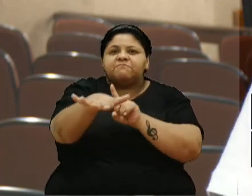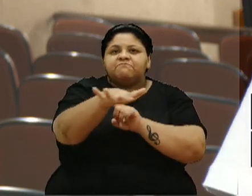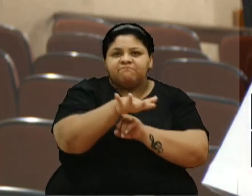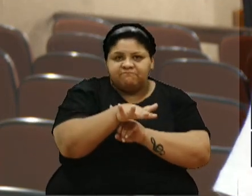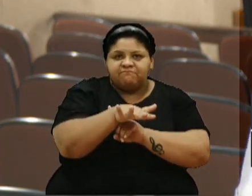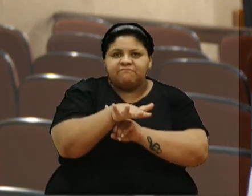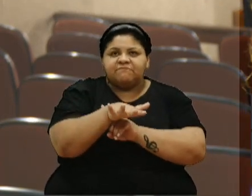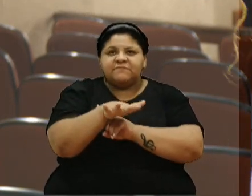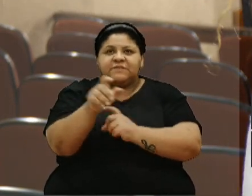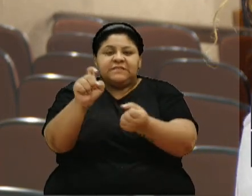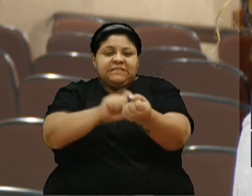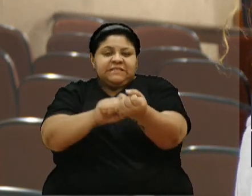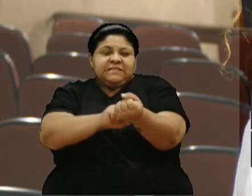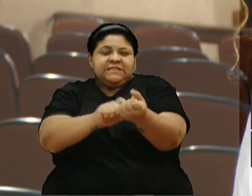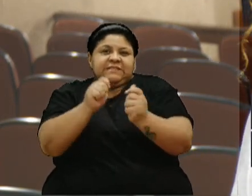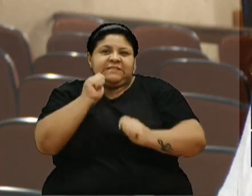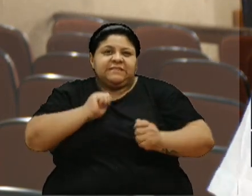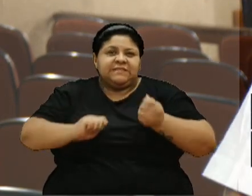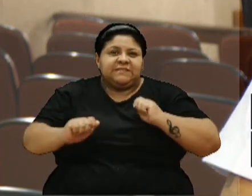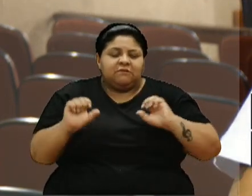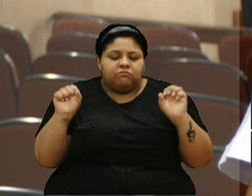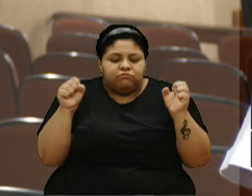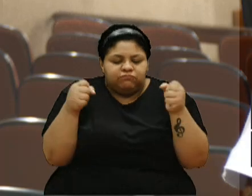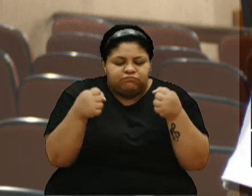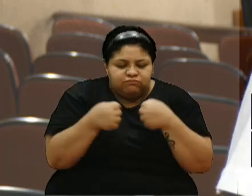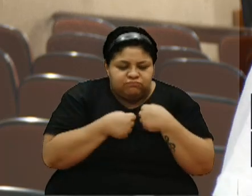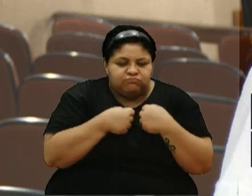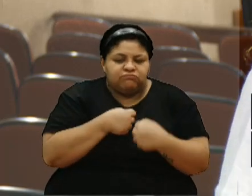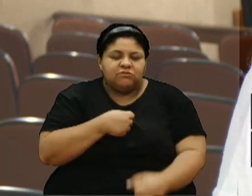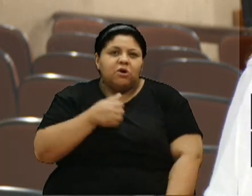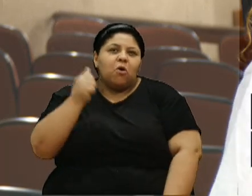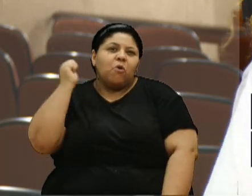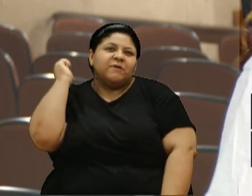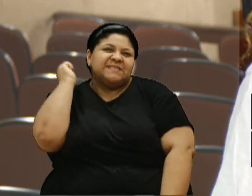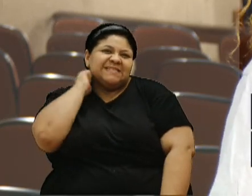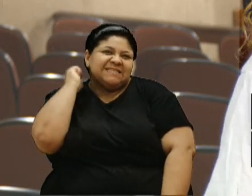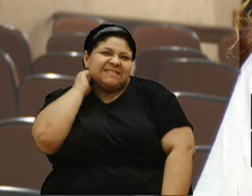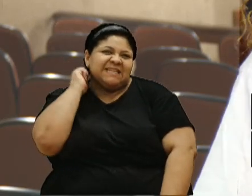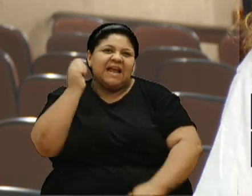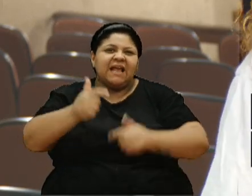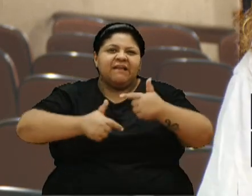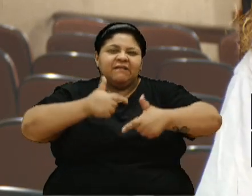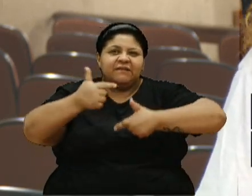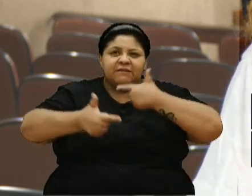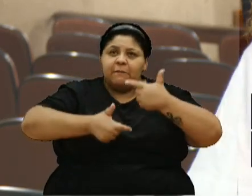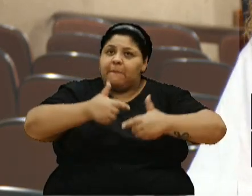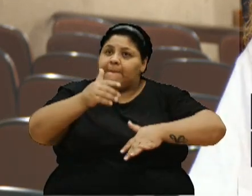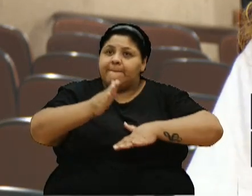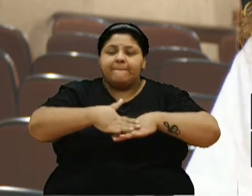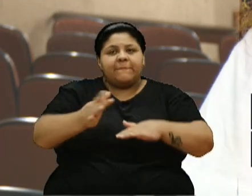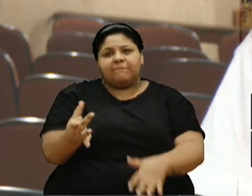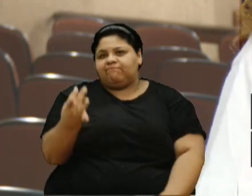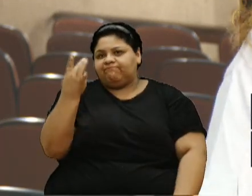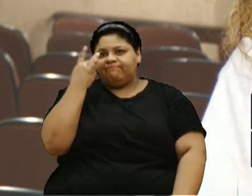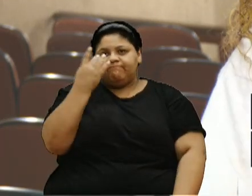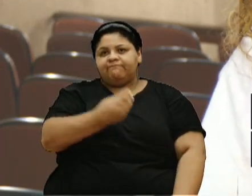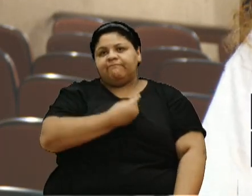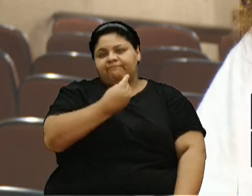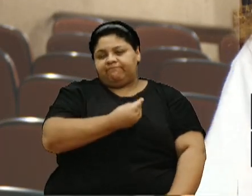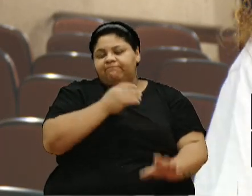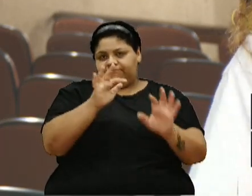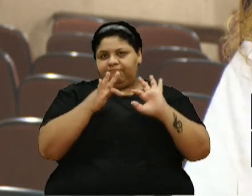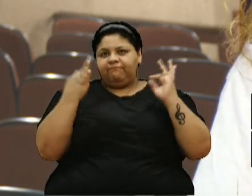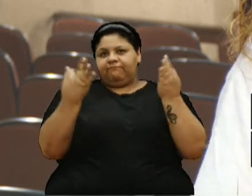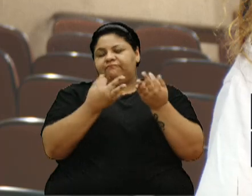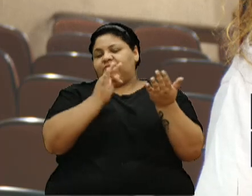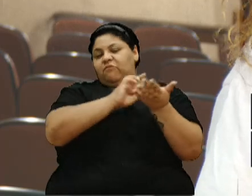A ansiedade, a depressão, o estresse no trabalho são cada vez mais presentes na vida e na família